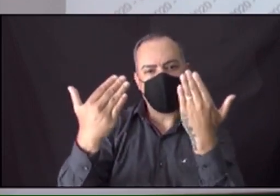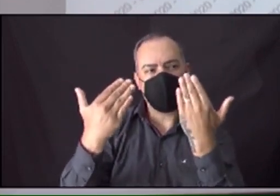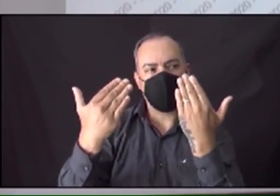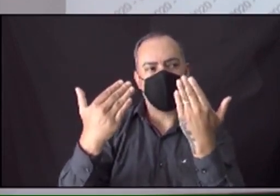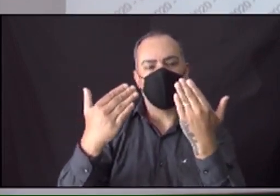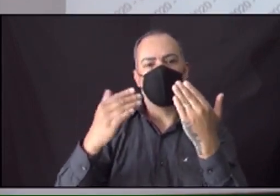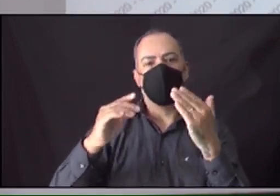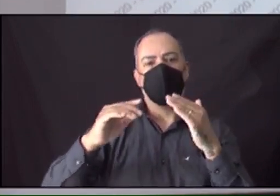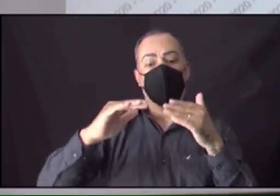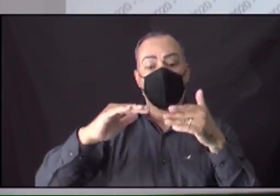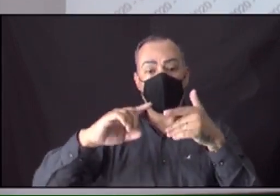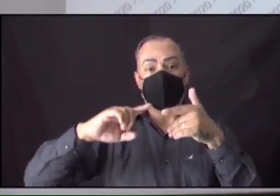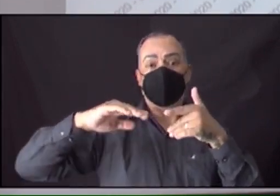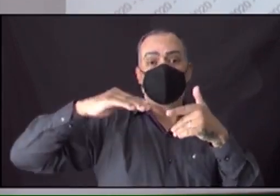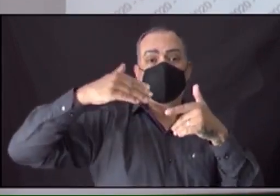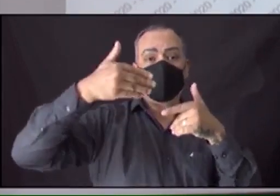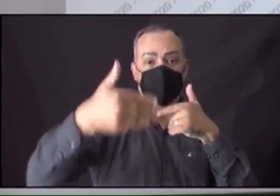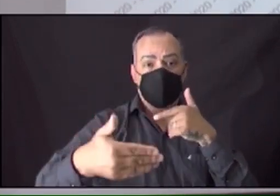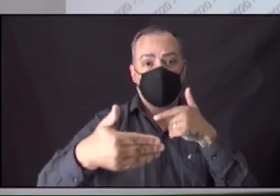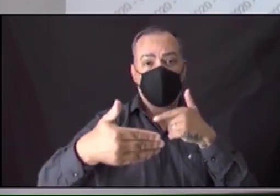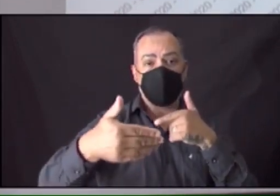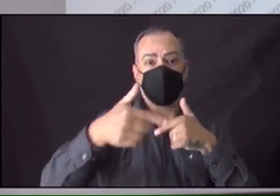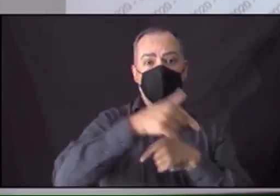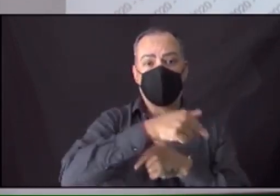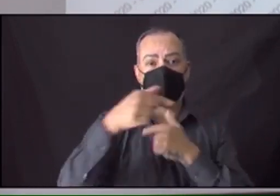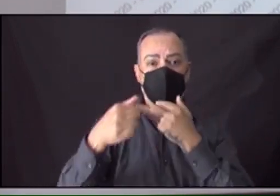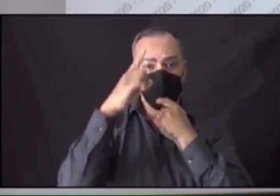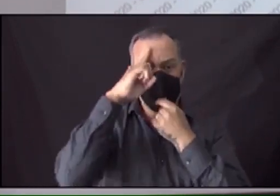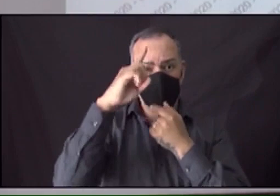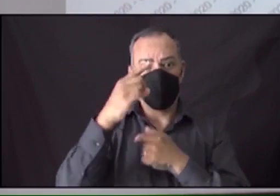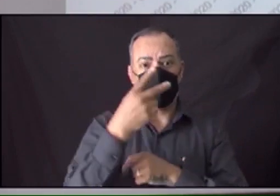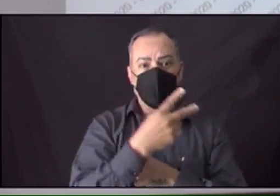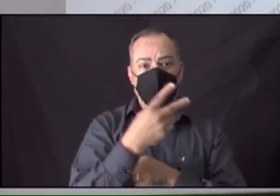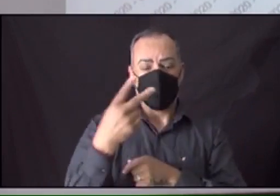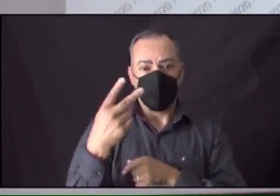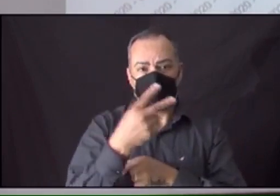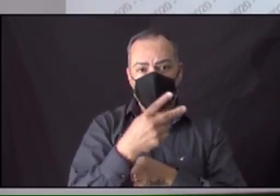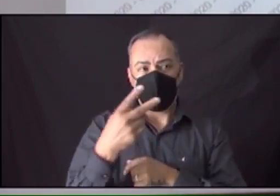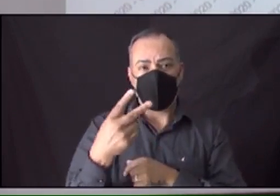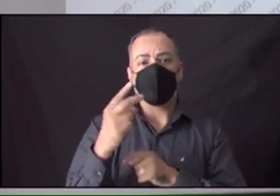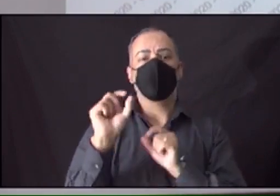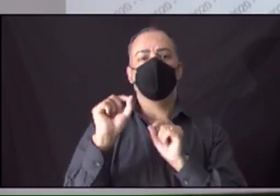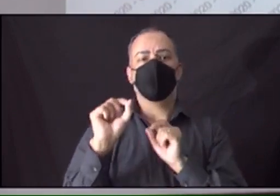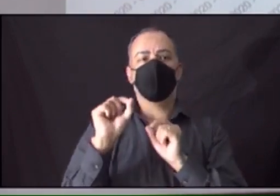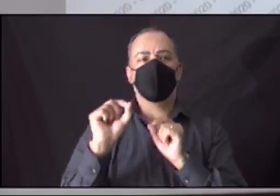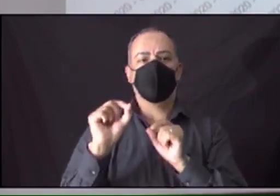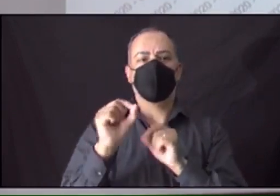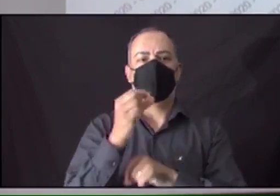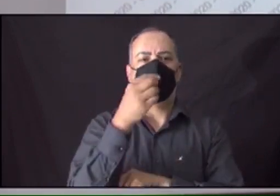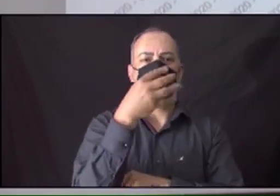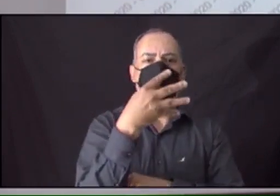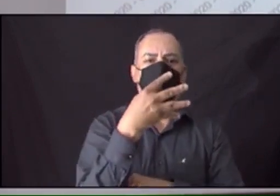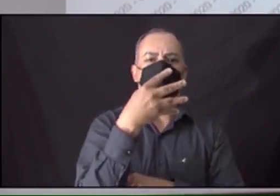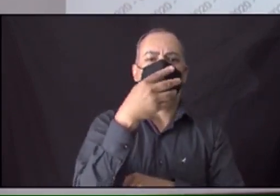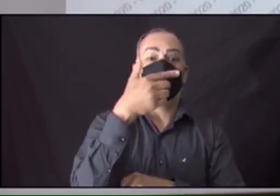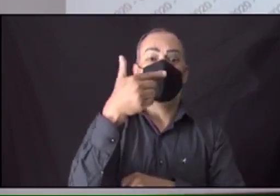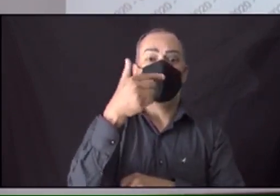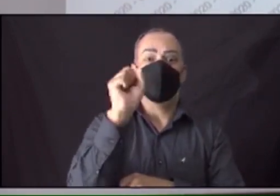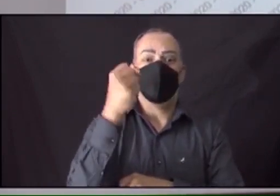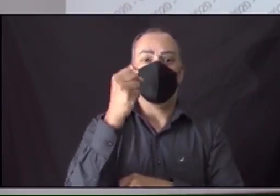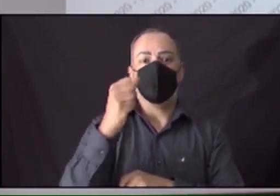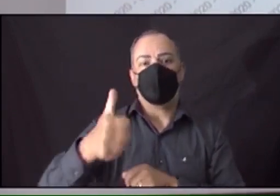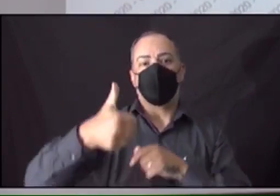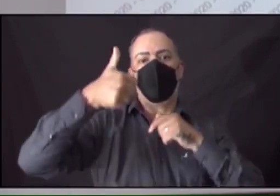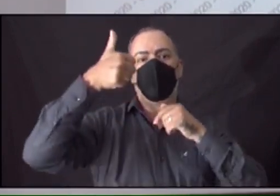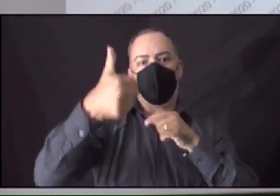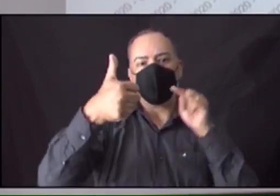nós ultrapassamos na semana do dia 22, que foi a nossa pior semana epidemiológica, onde nós tivemos 428 casos